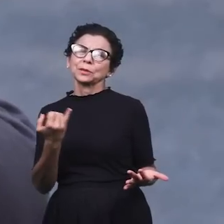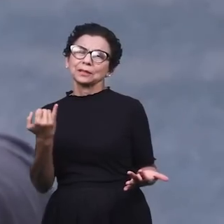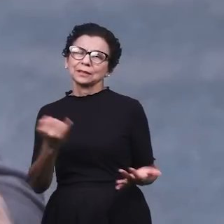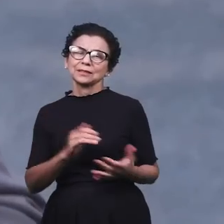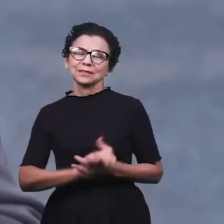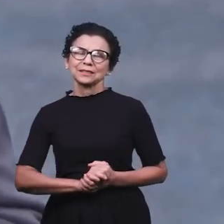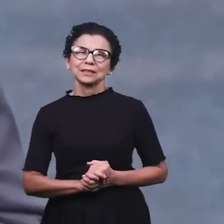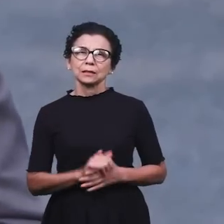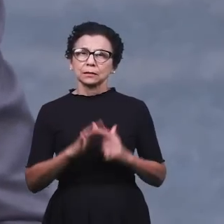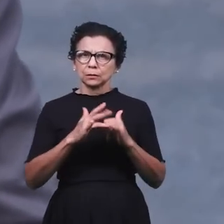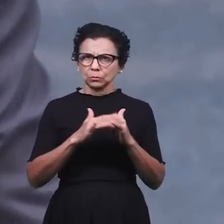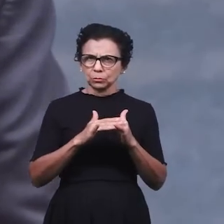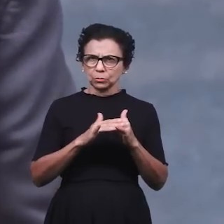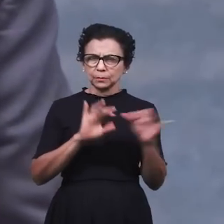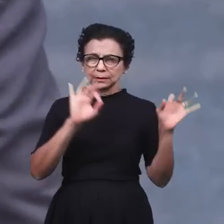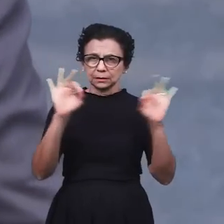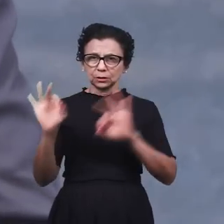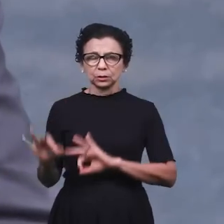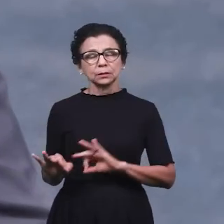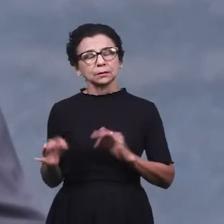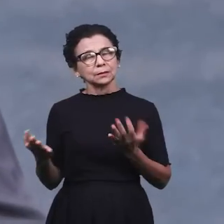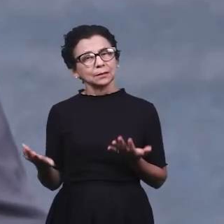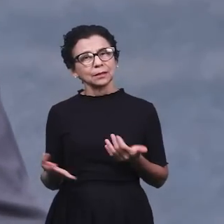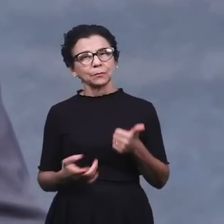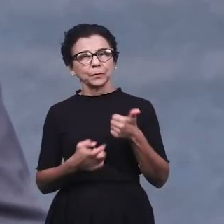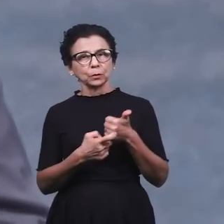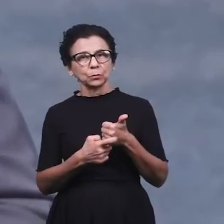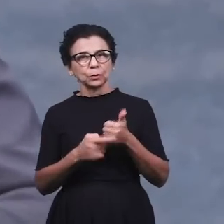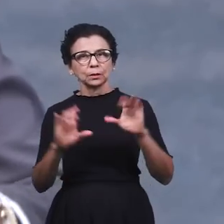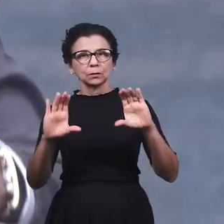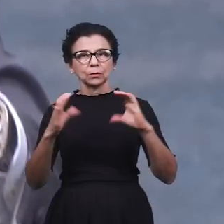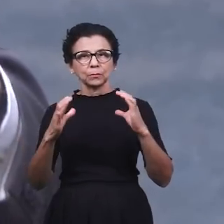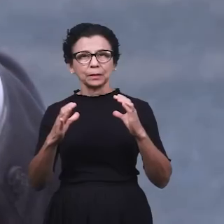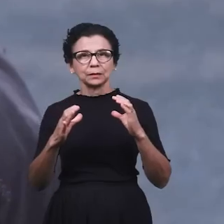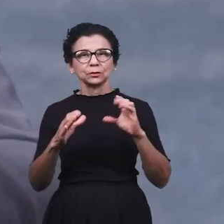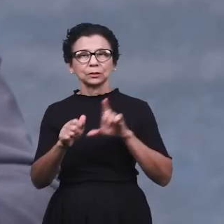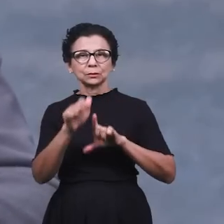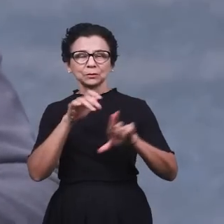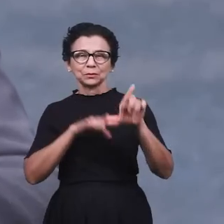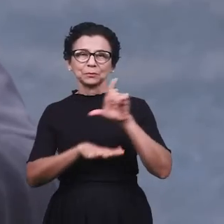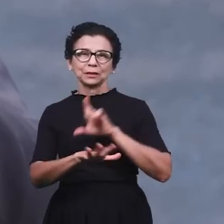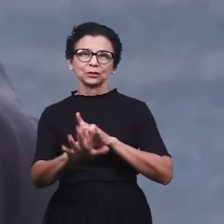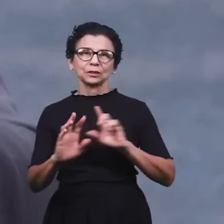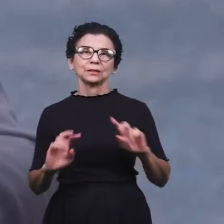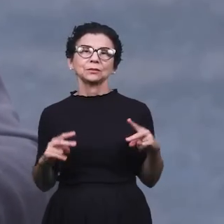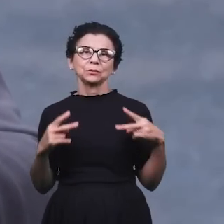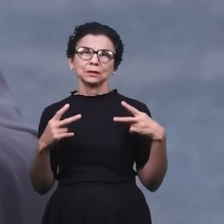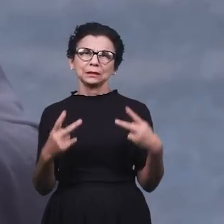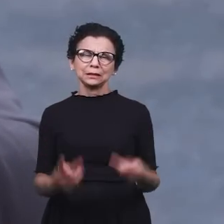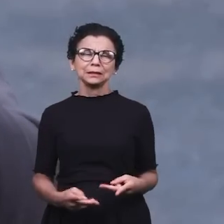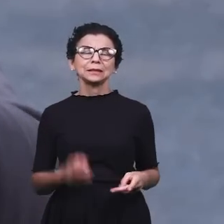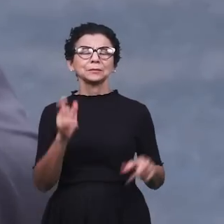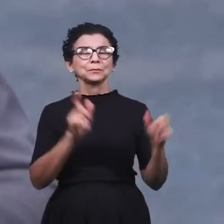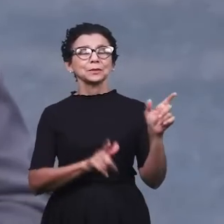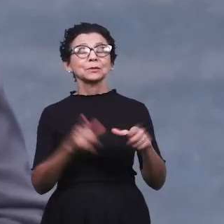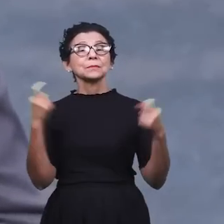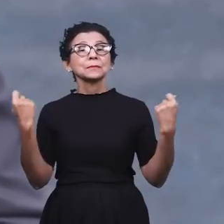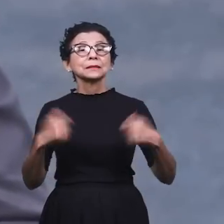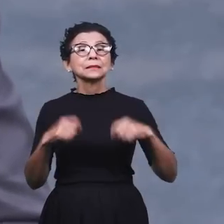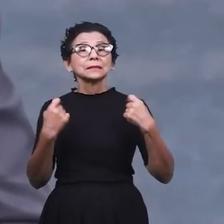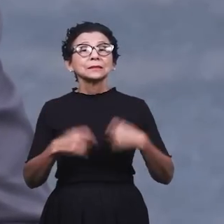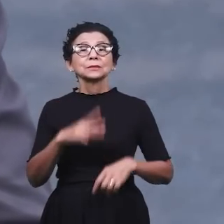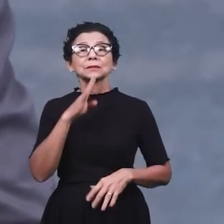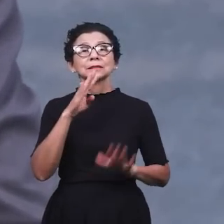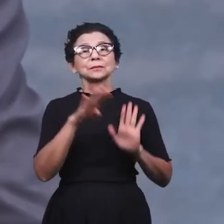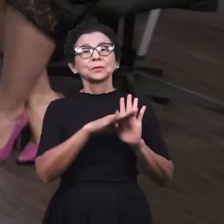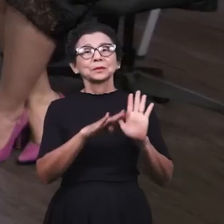e compartilhe. Isso é muito bom para fazer com que o programa seja oferecido para mais pessoas que precisam ouvir aquilo que tem sido